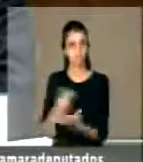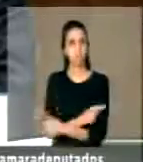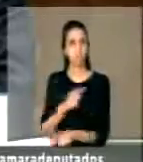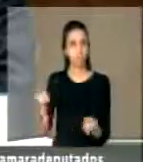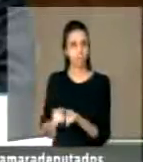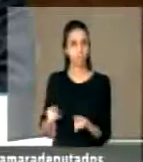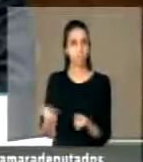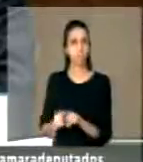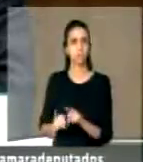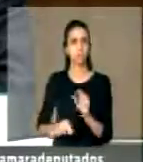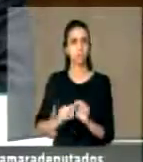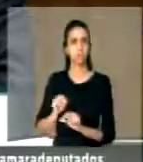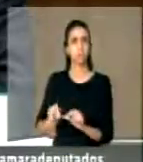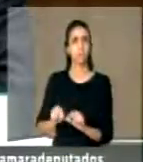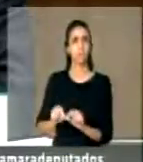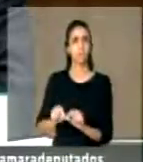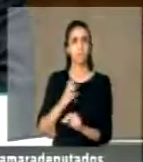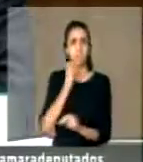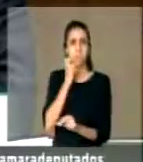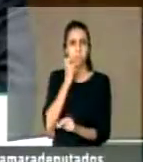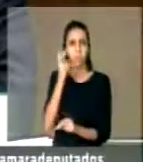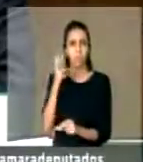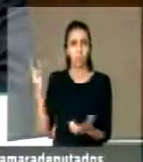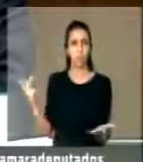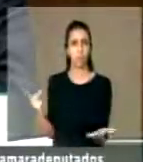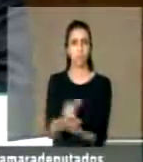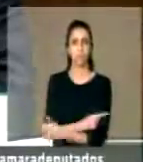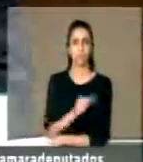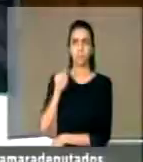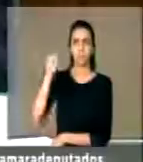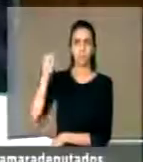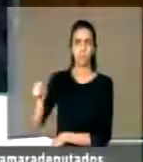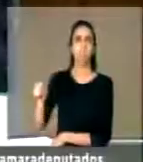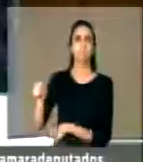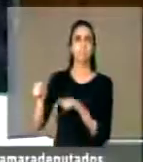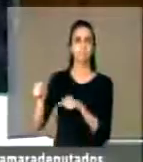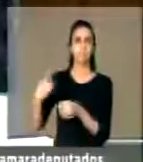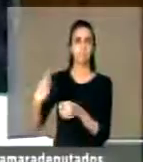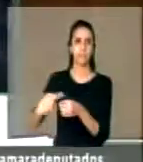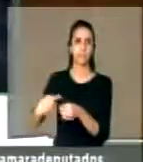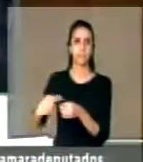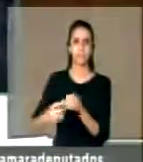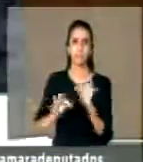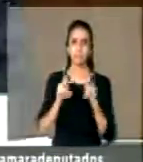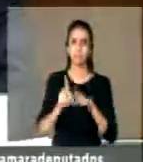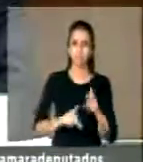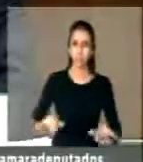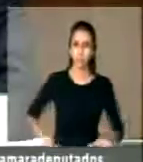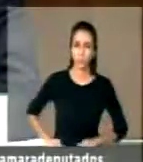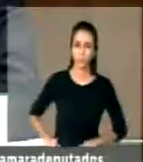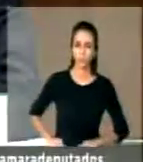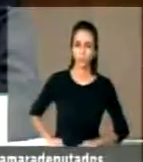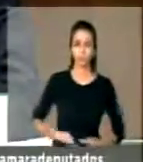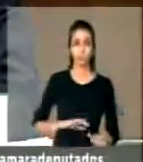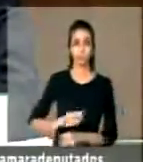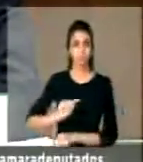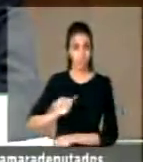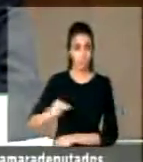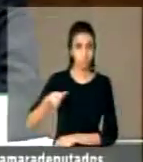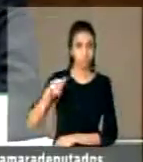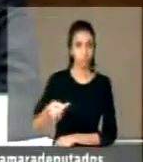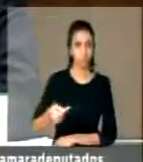expoliação vexaminosa a que então estava sujeita a província. A inquietação se